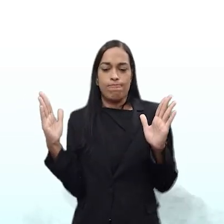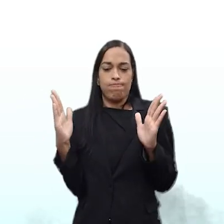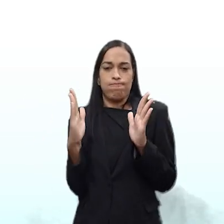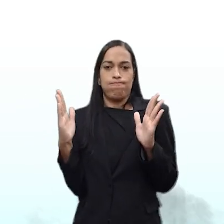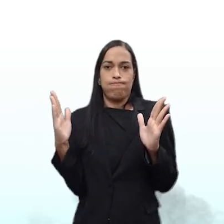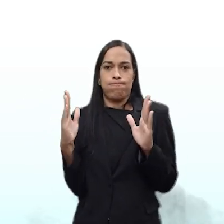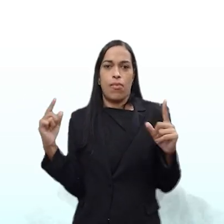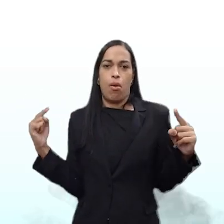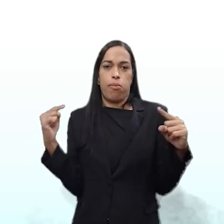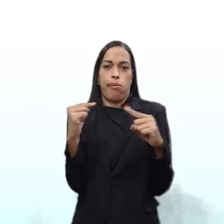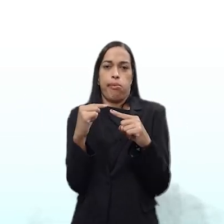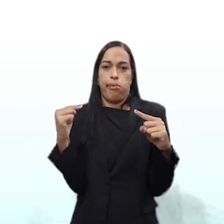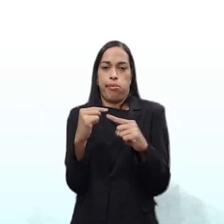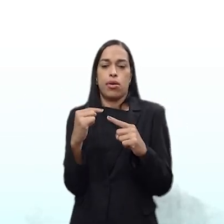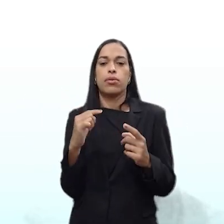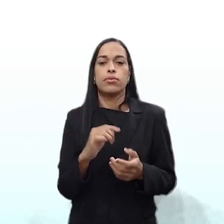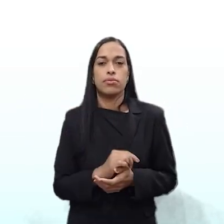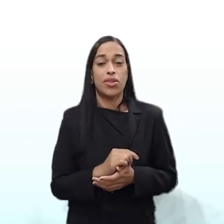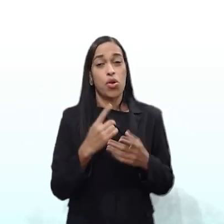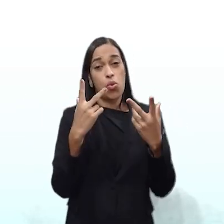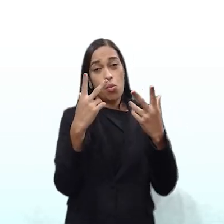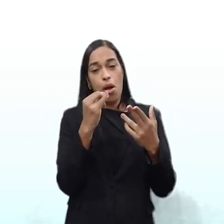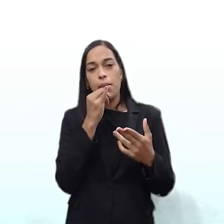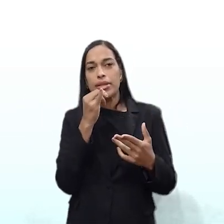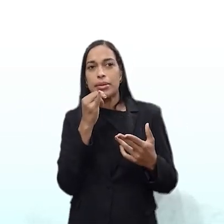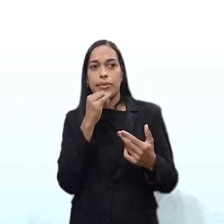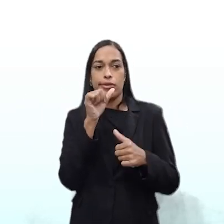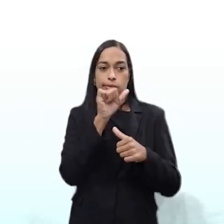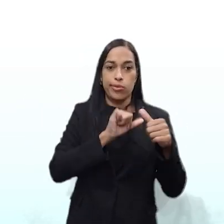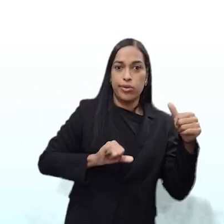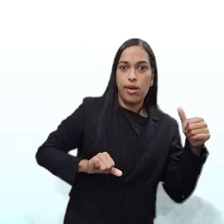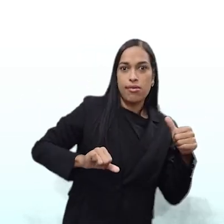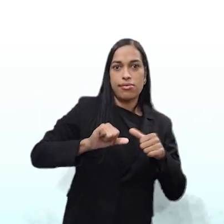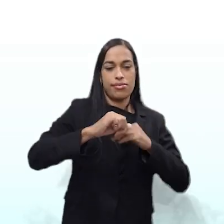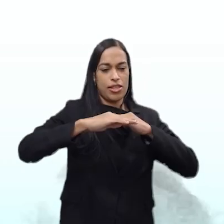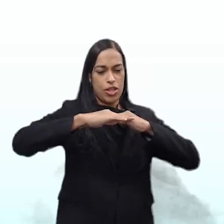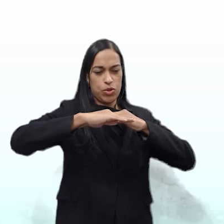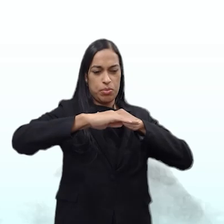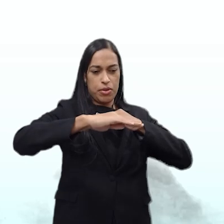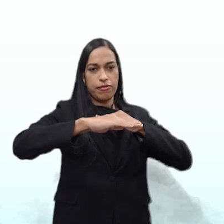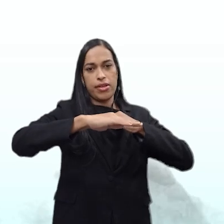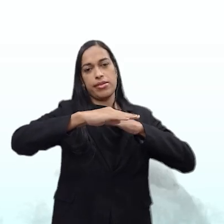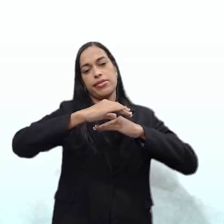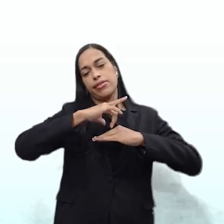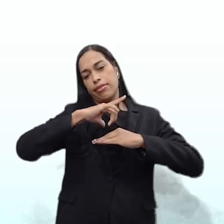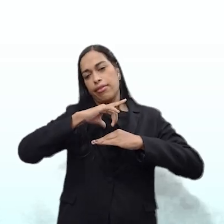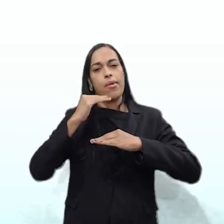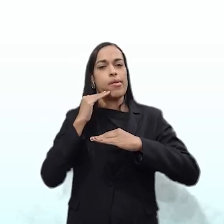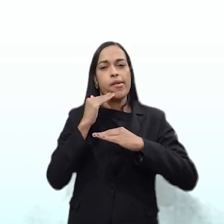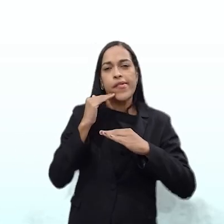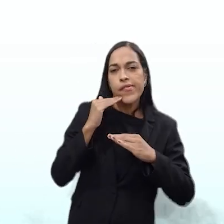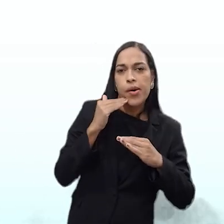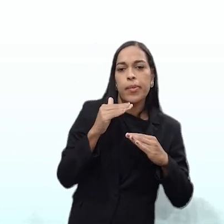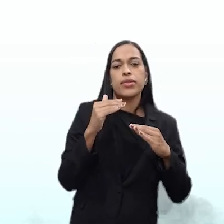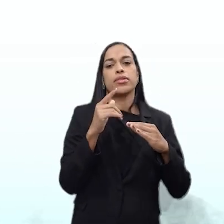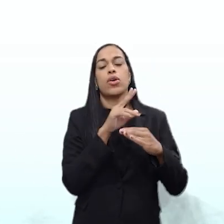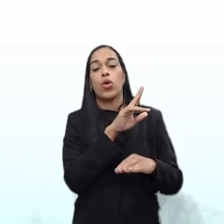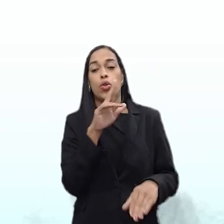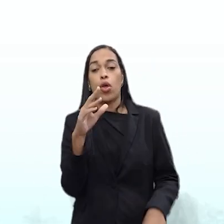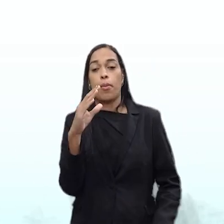devido às rugosidades, às deformações que as superfícies apresentam, essa deformação a gente vai chamar